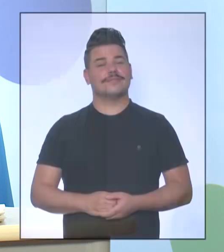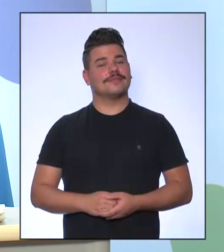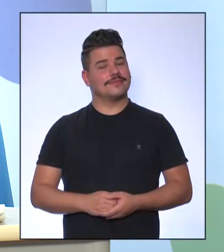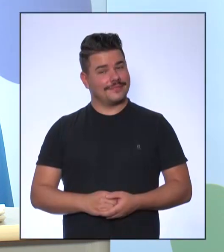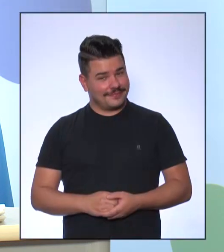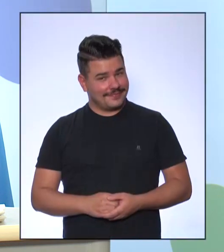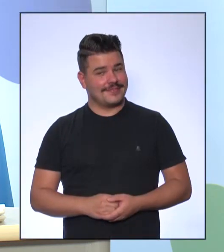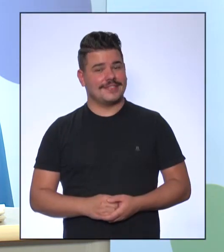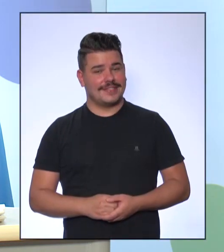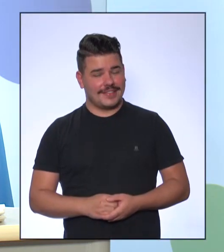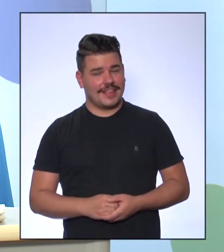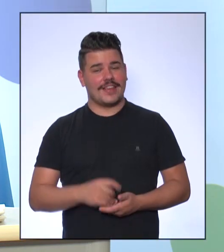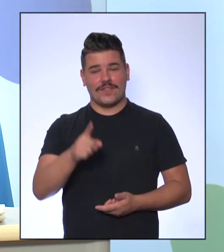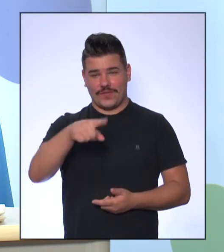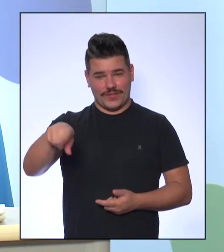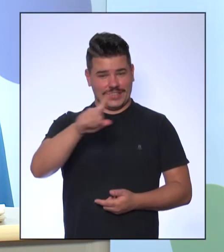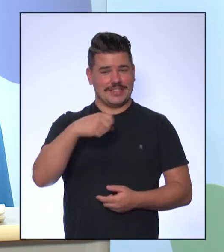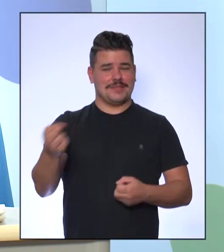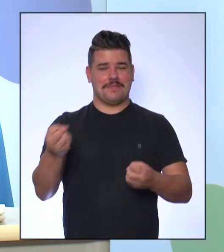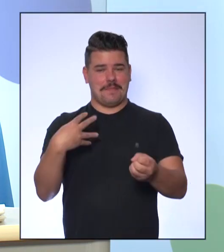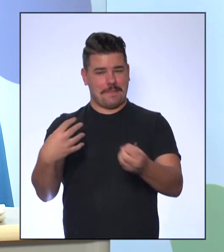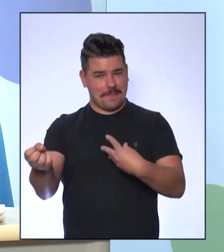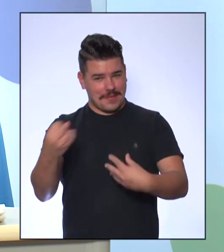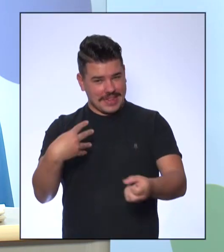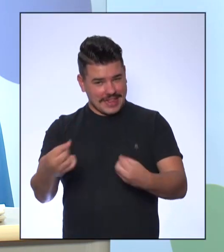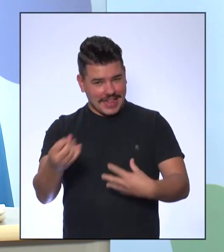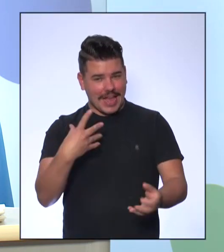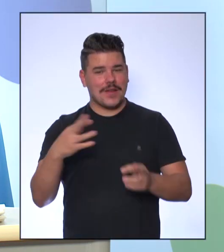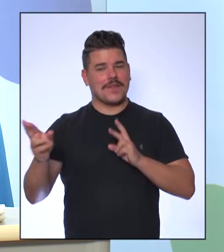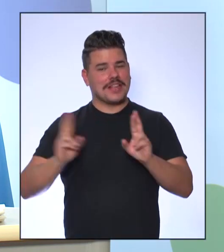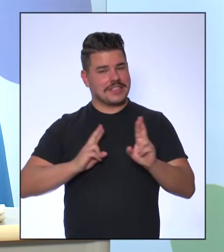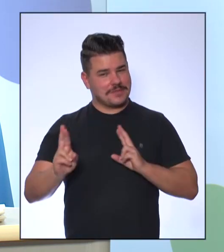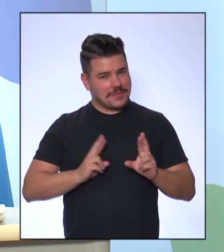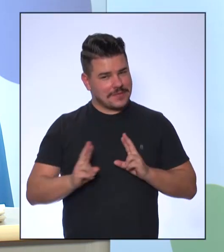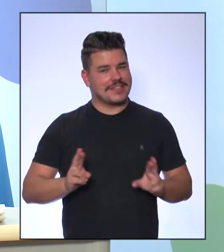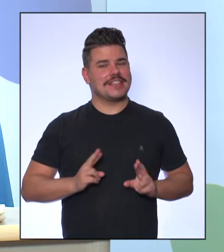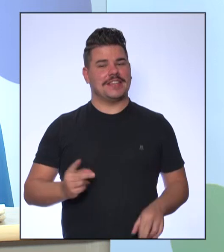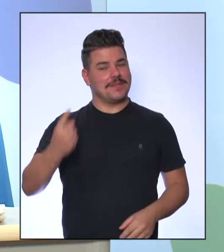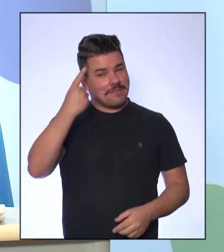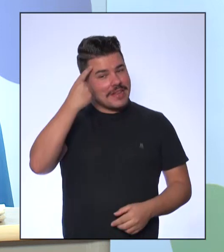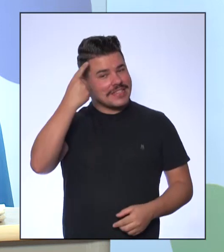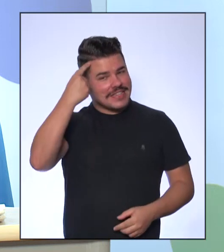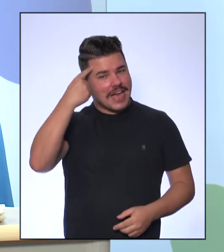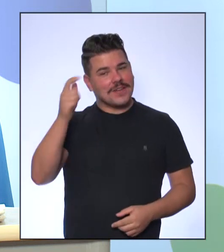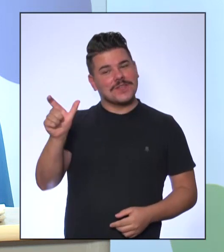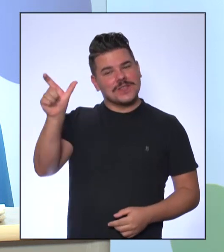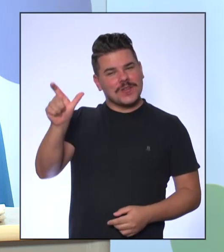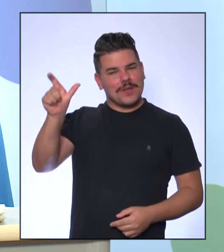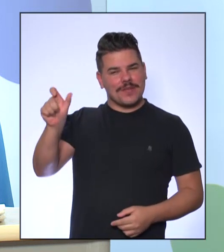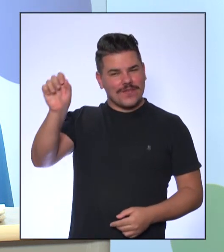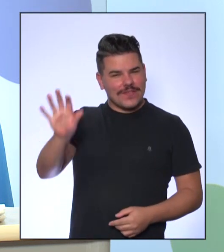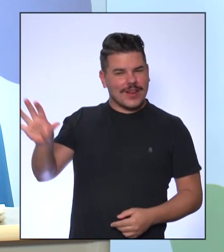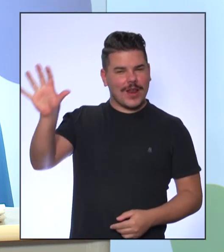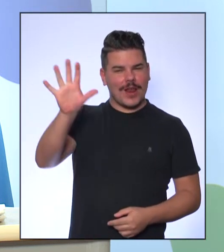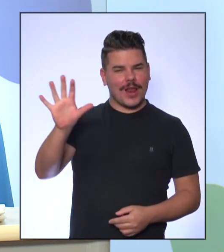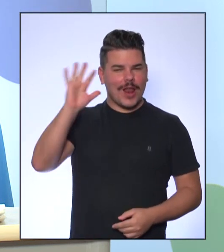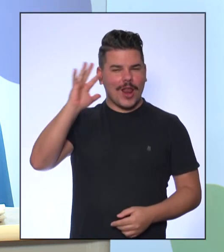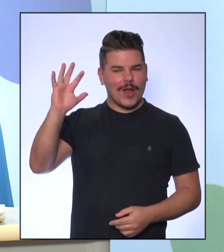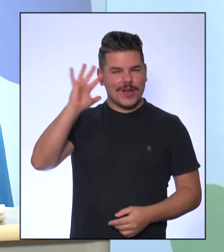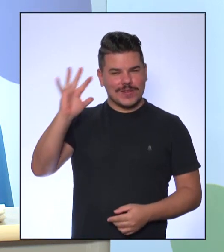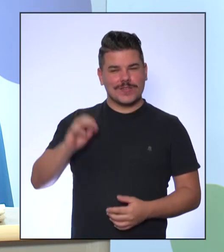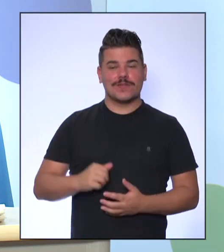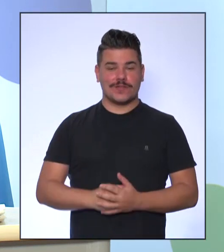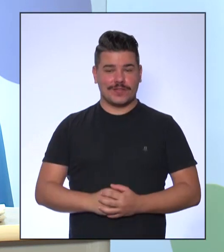Nós vimos aqui, vocês já começaram a escrever um pouco, pensar sobre os filósofos. E aí tem aqui a